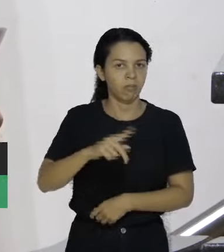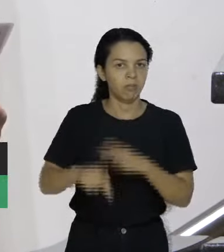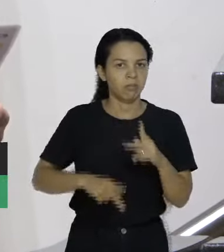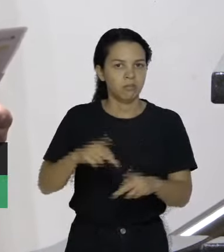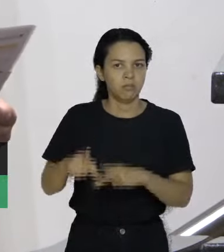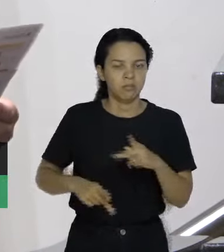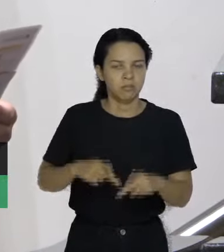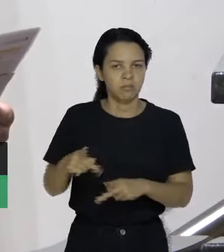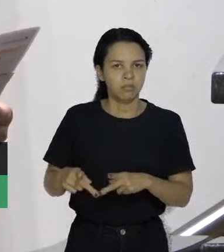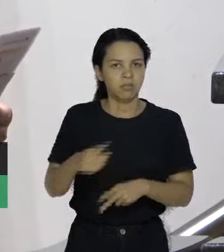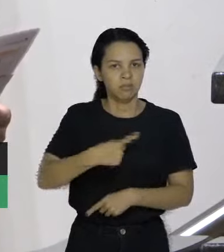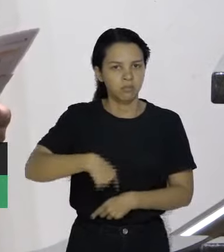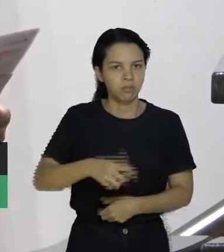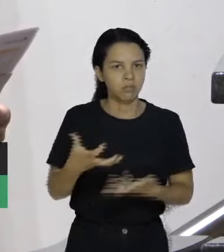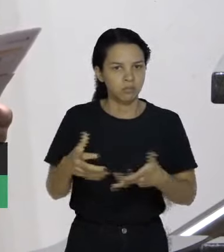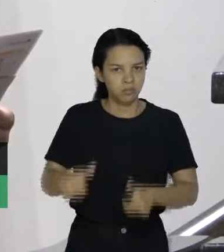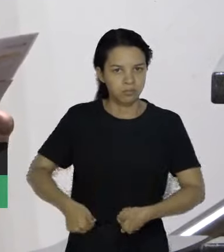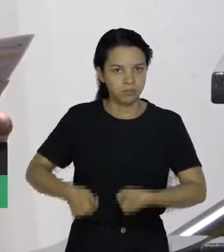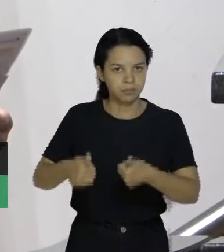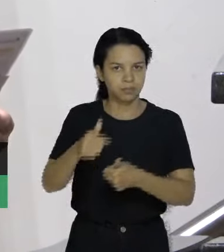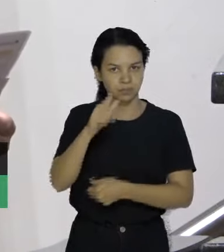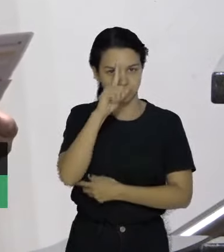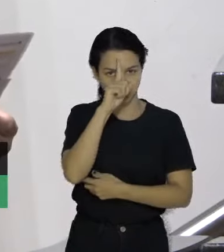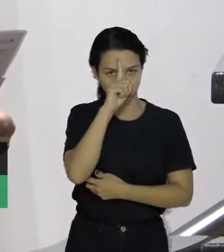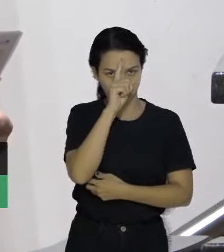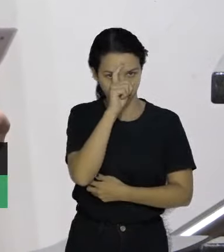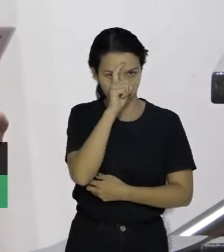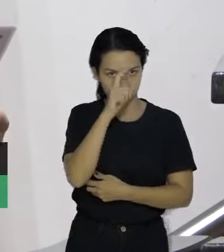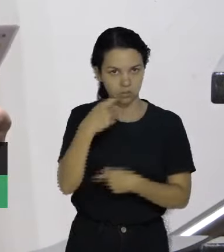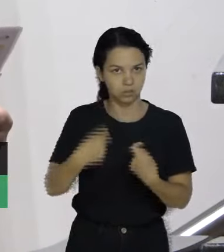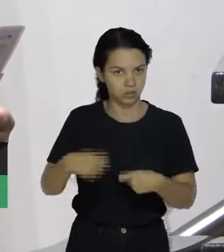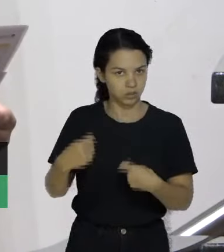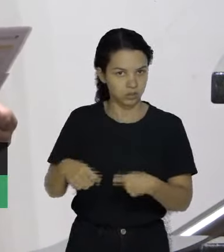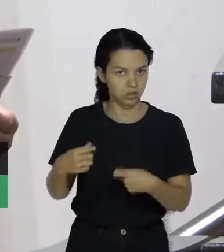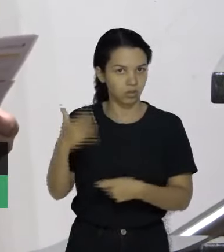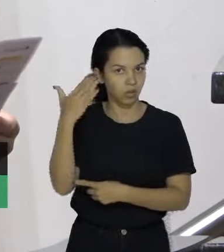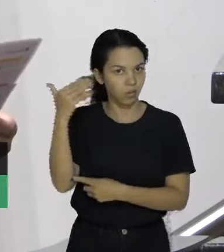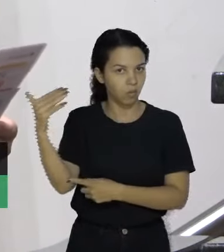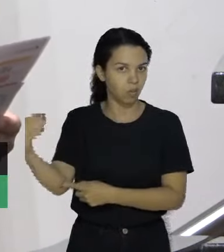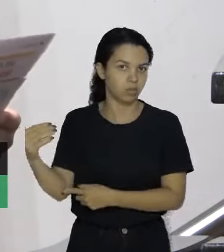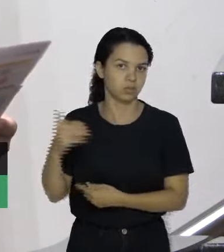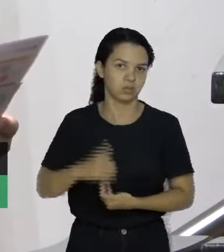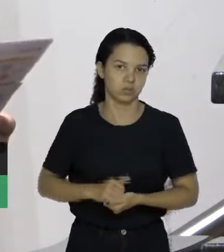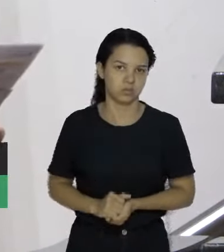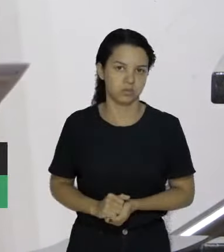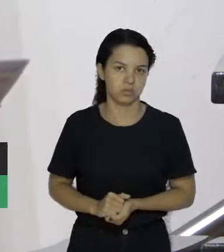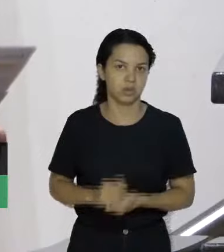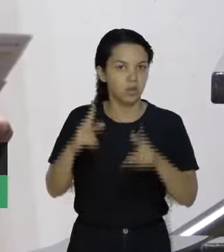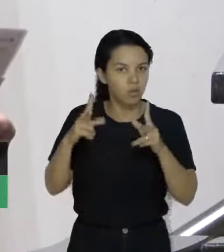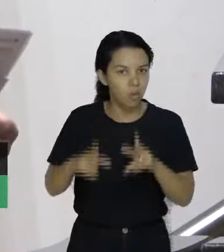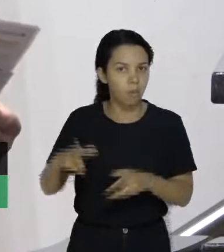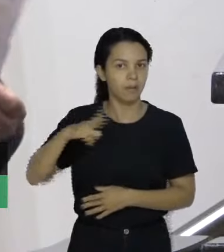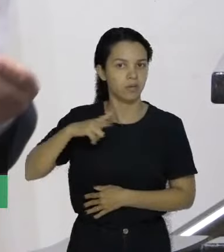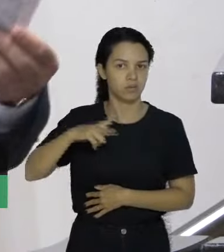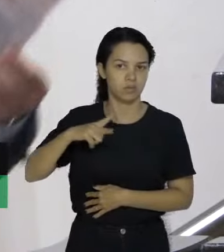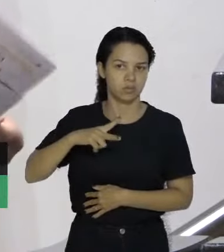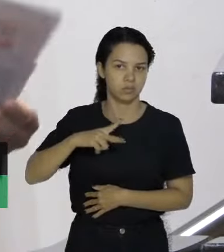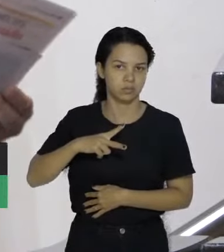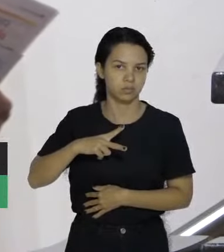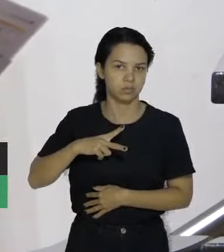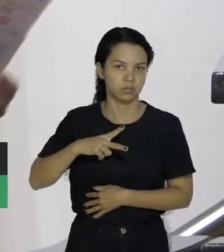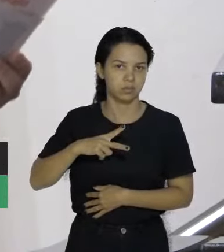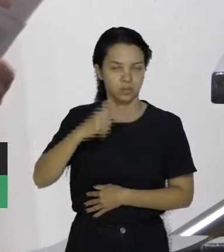nós queremos que os nossos hospitais sejam referência e sejam como se fosse uma clínica particular que a pessoa